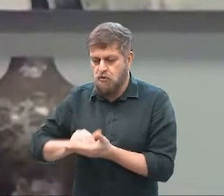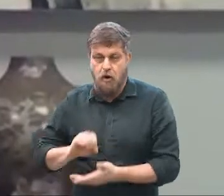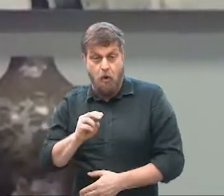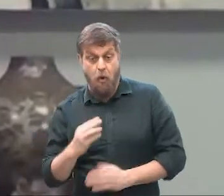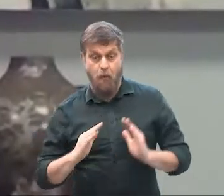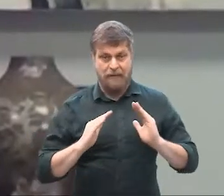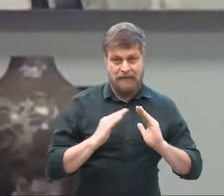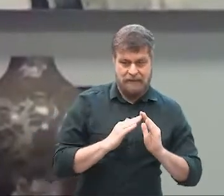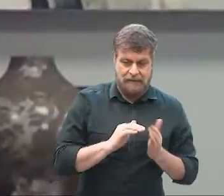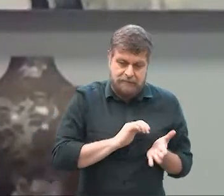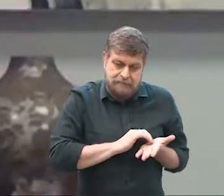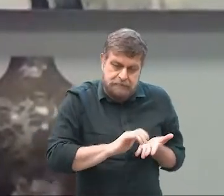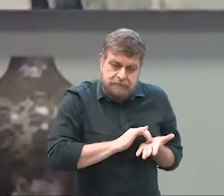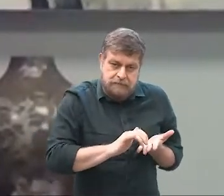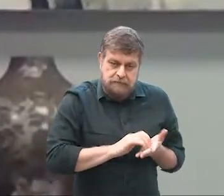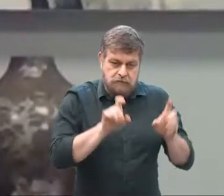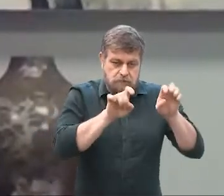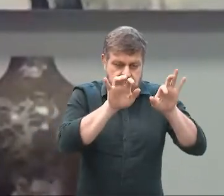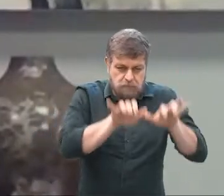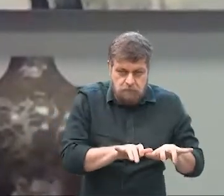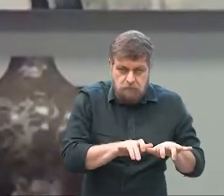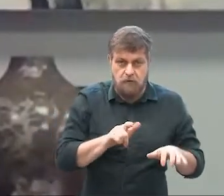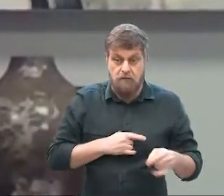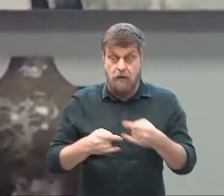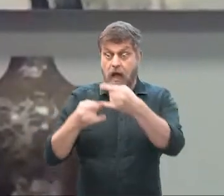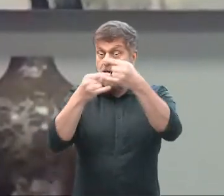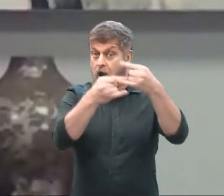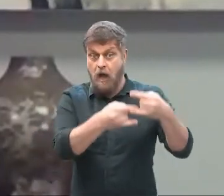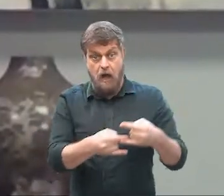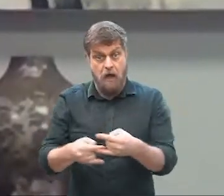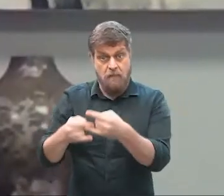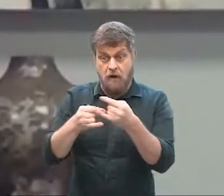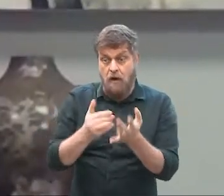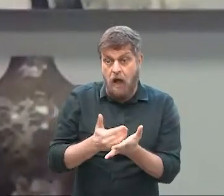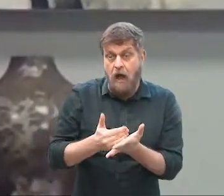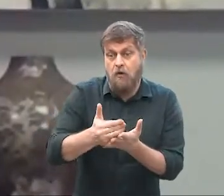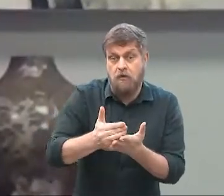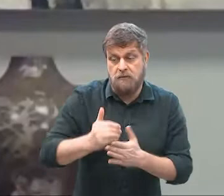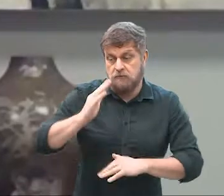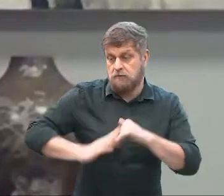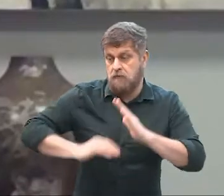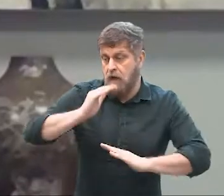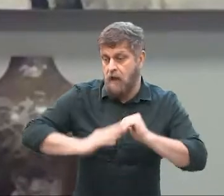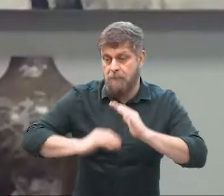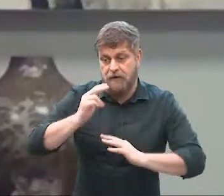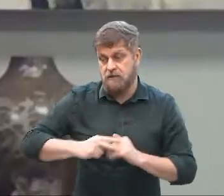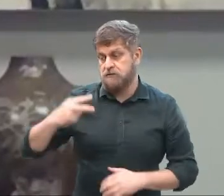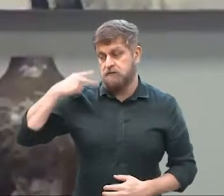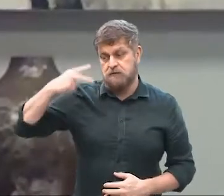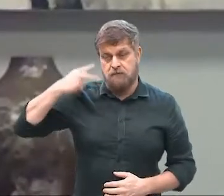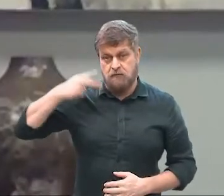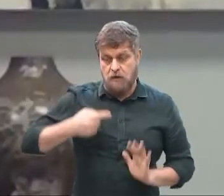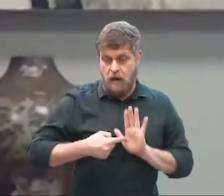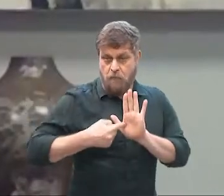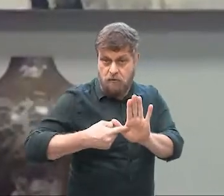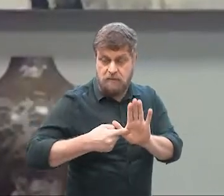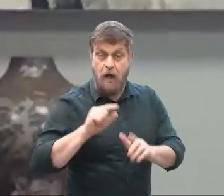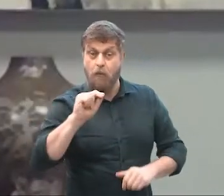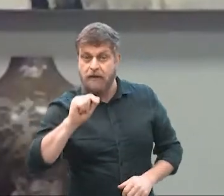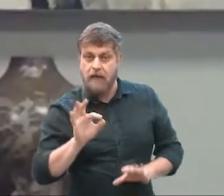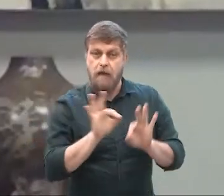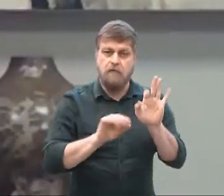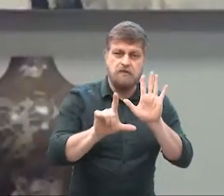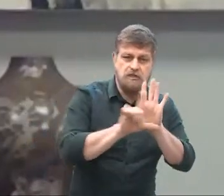tentando dar sequência no trabalho que começou no início do mandato, de tentar realmente apresentar projetos de